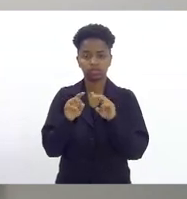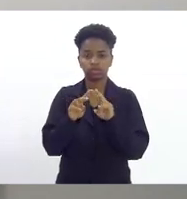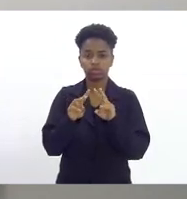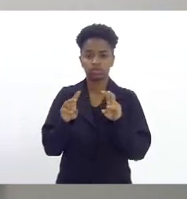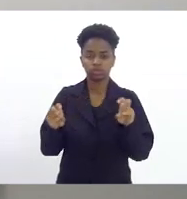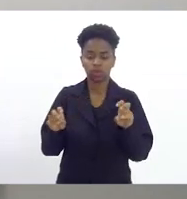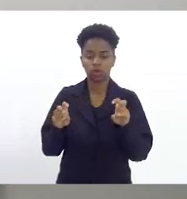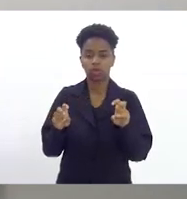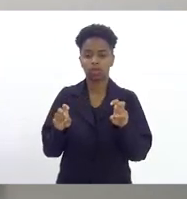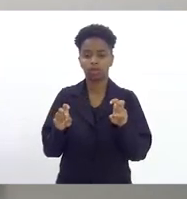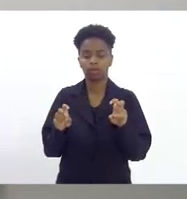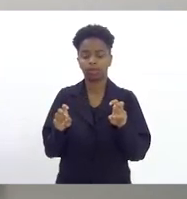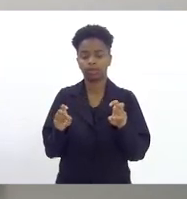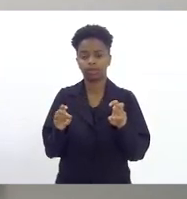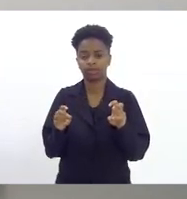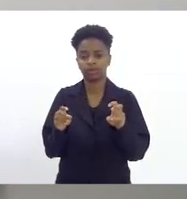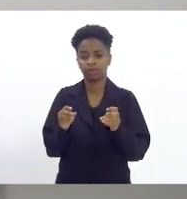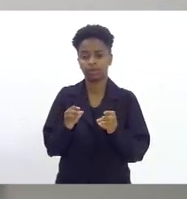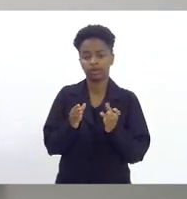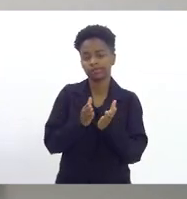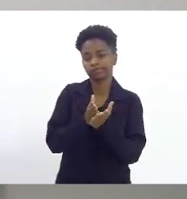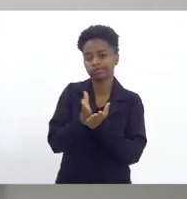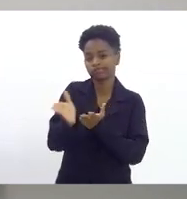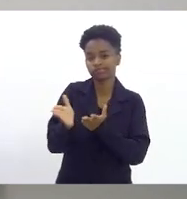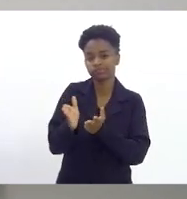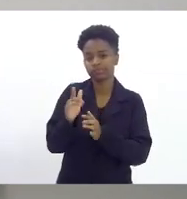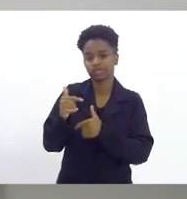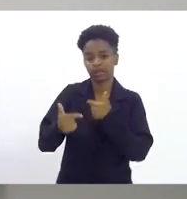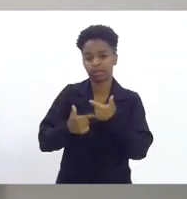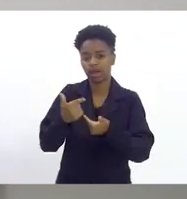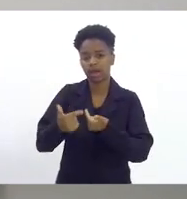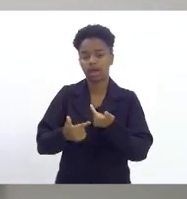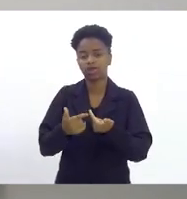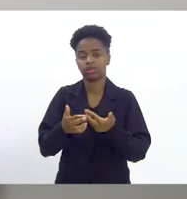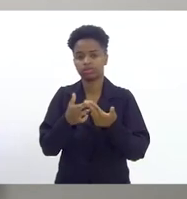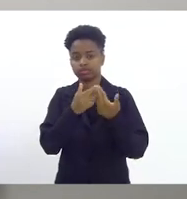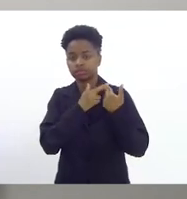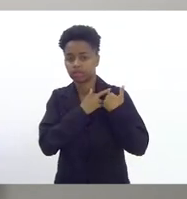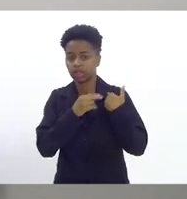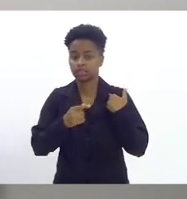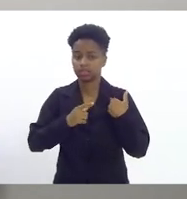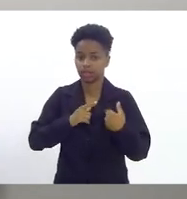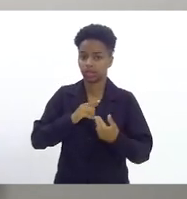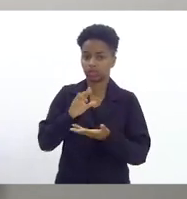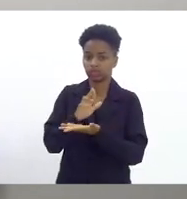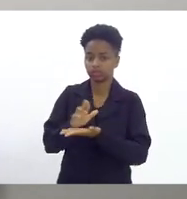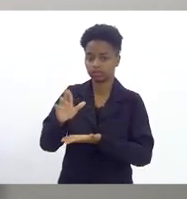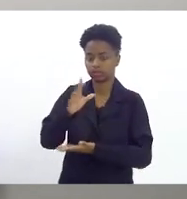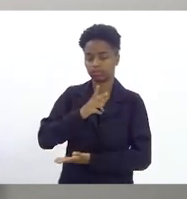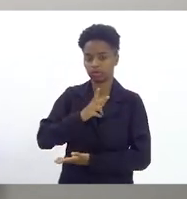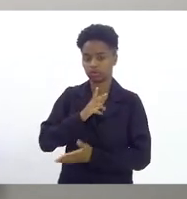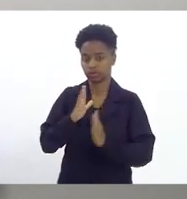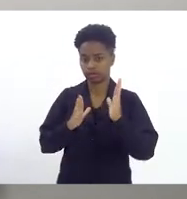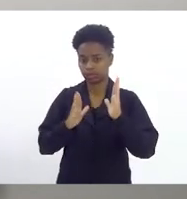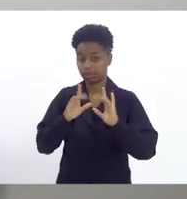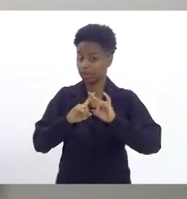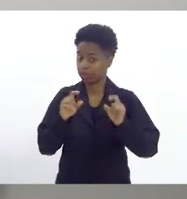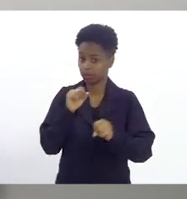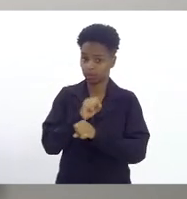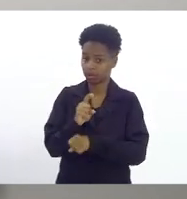desvirtuação trabalhista né que tinham as universidade S privadas naquele momento e que não